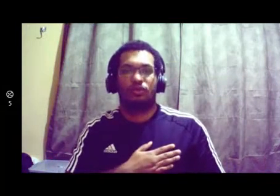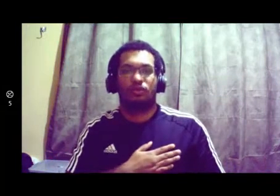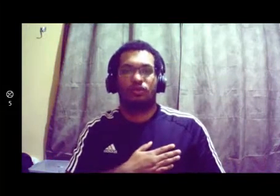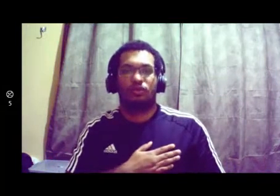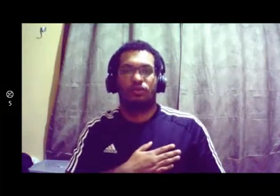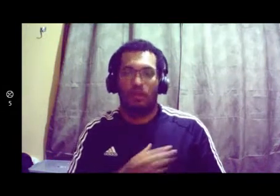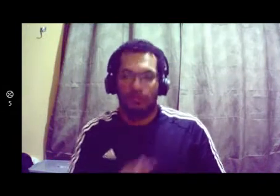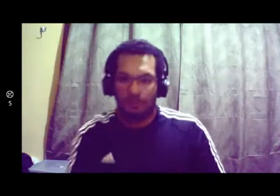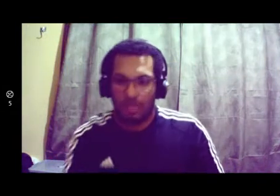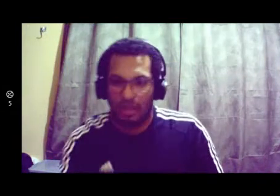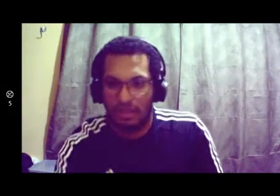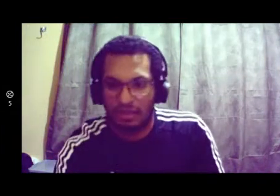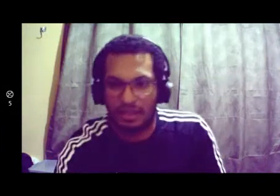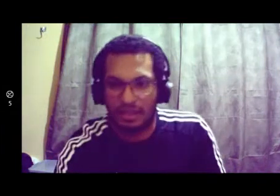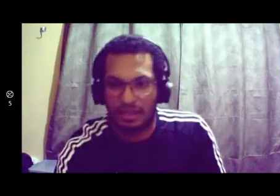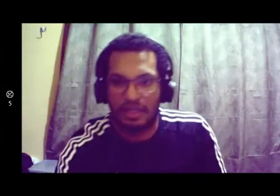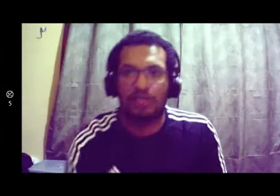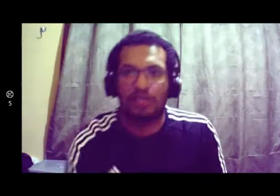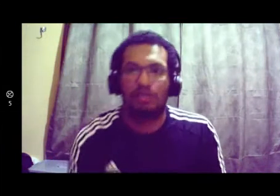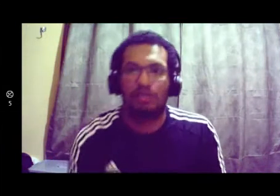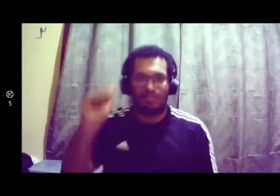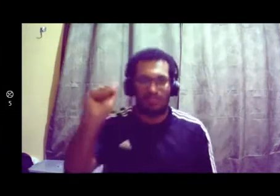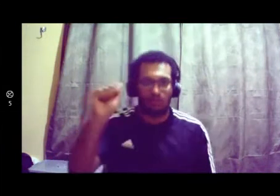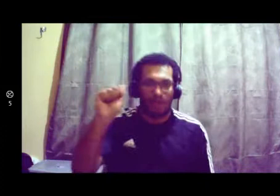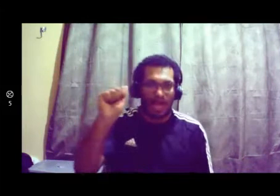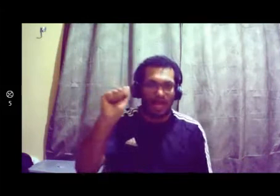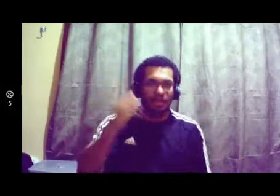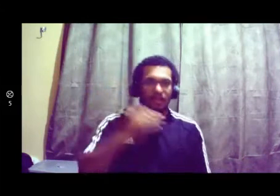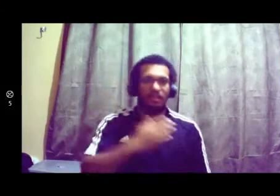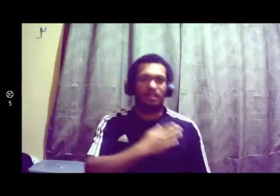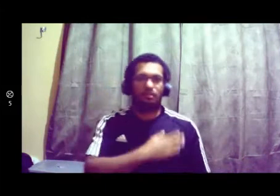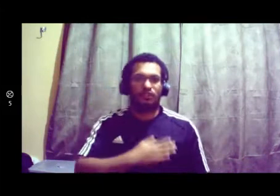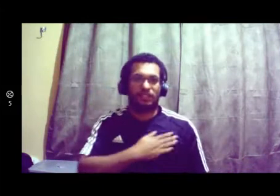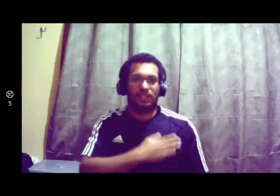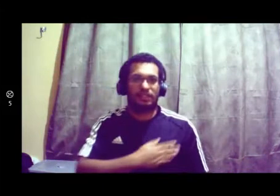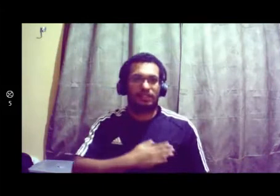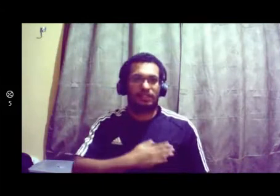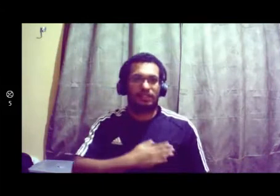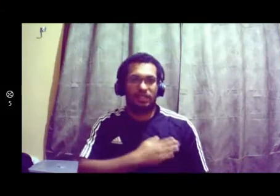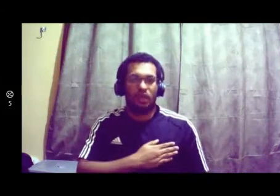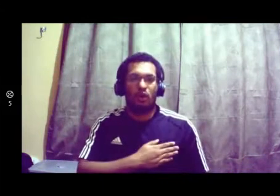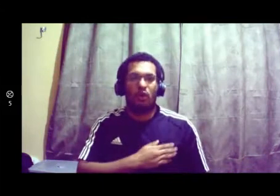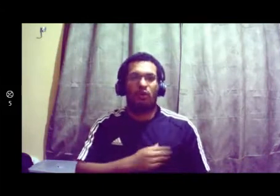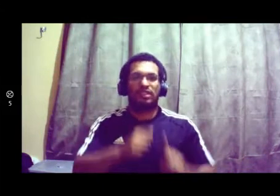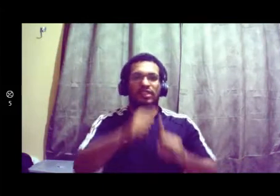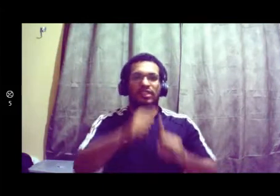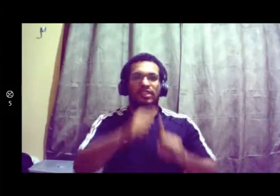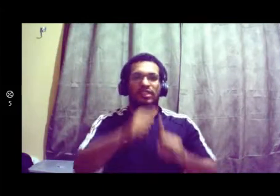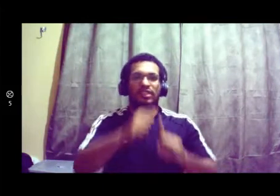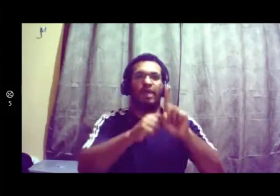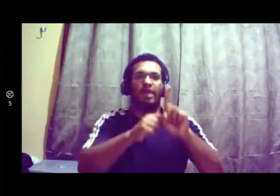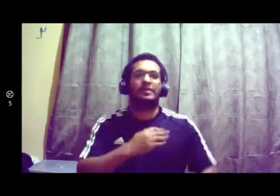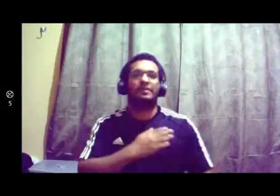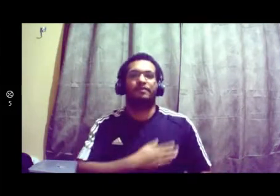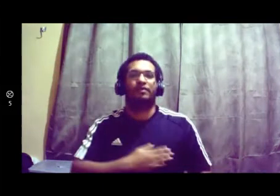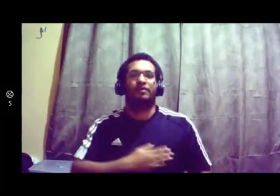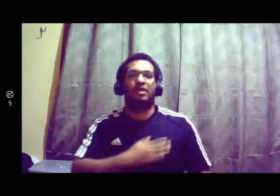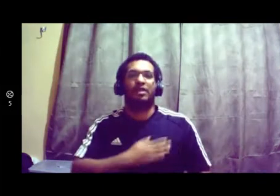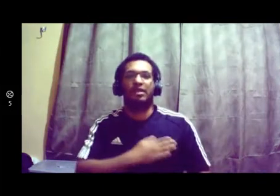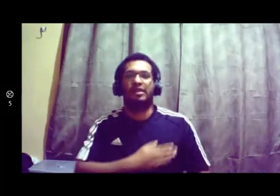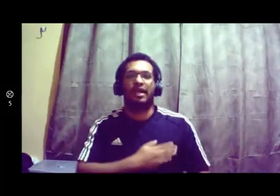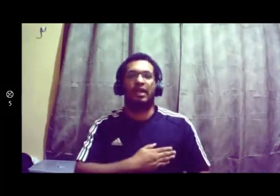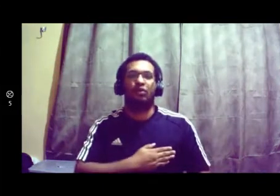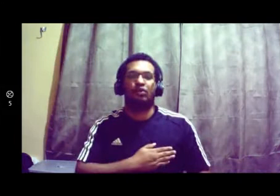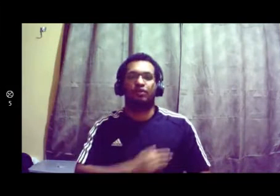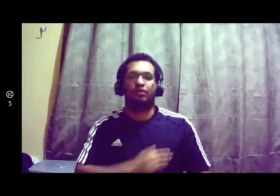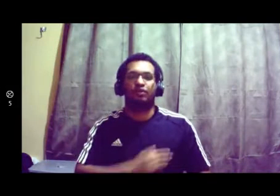Agosto, tá bom? Você tem dessas duas formas, fazendo A e depois fazendo assim, ou fazer só mês e